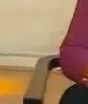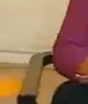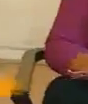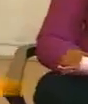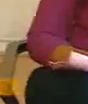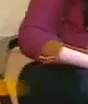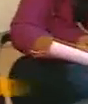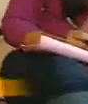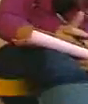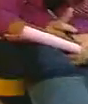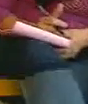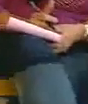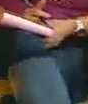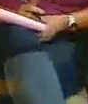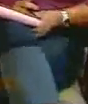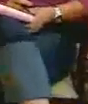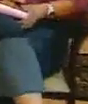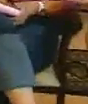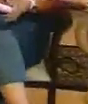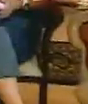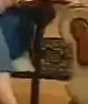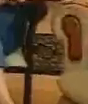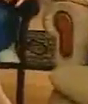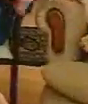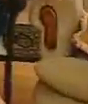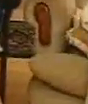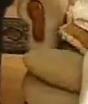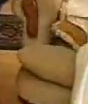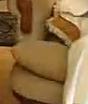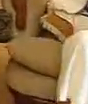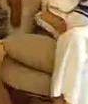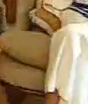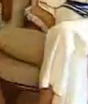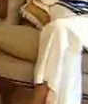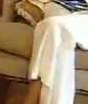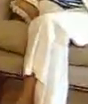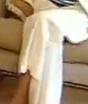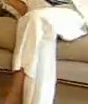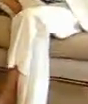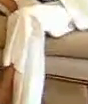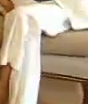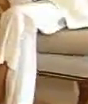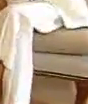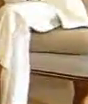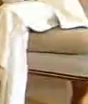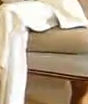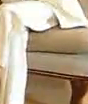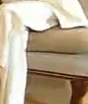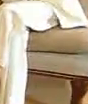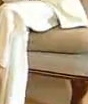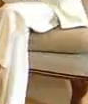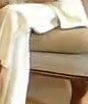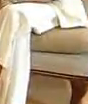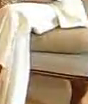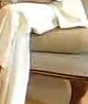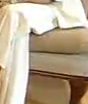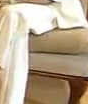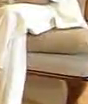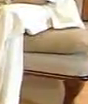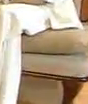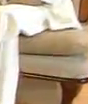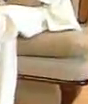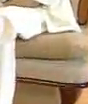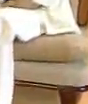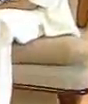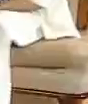lembra viessa música P cabeça pegou pegou hoje até hoje eles lembra todo